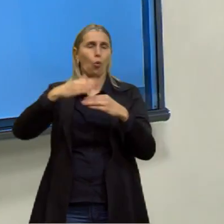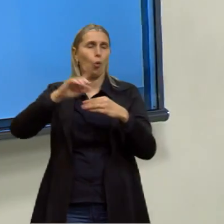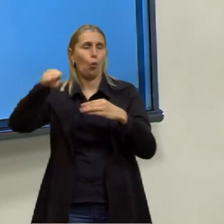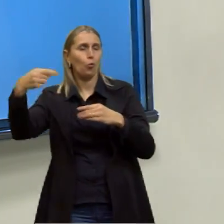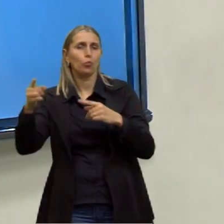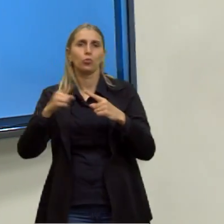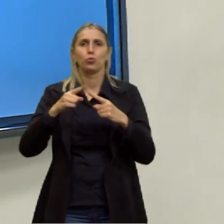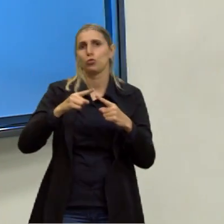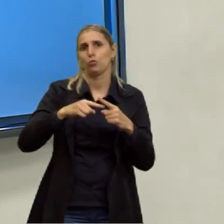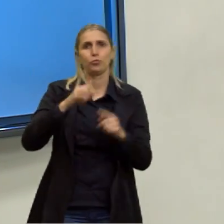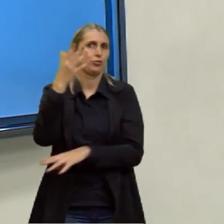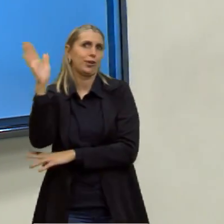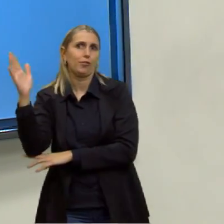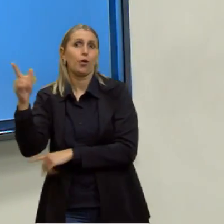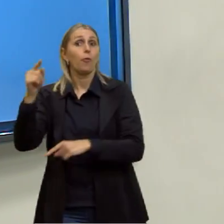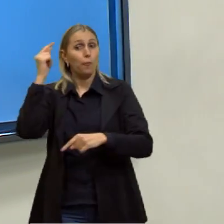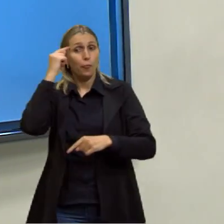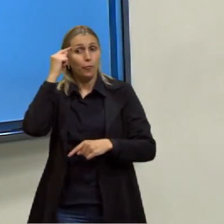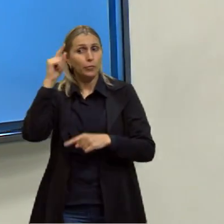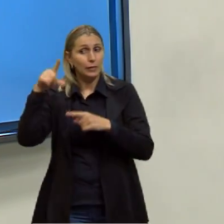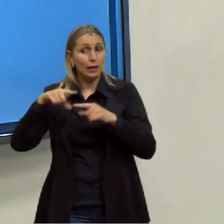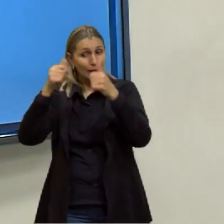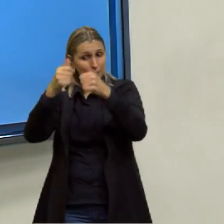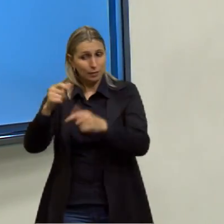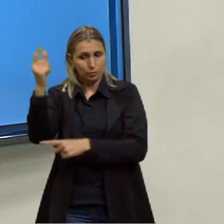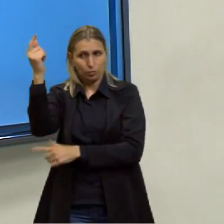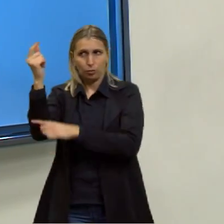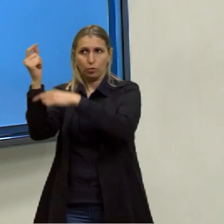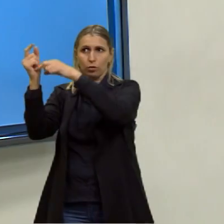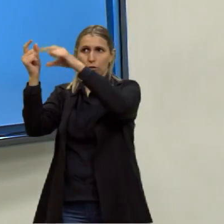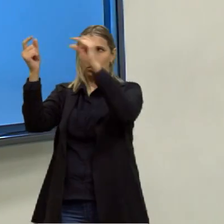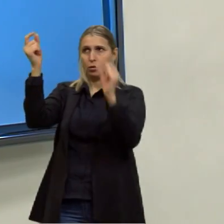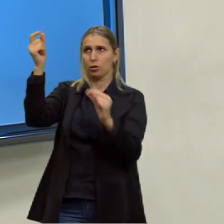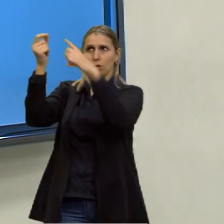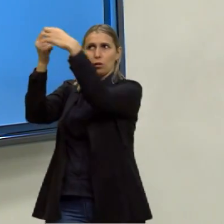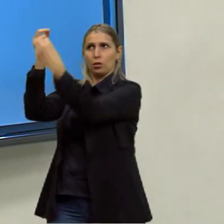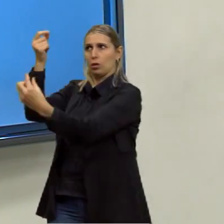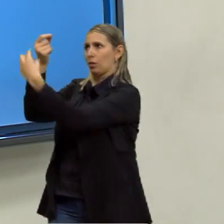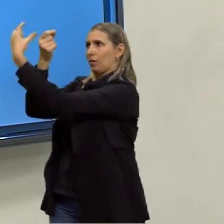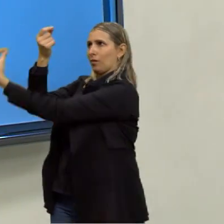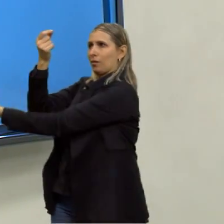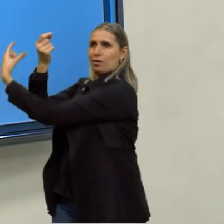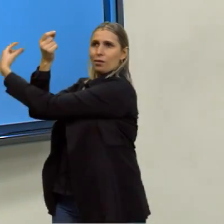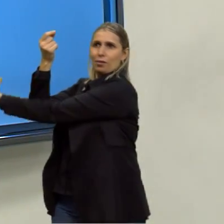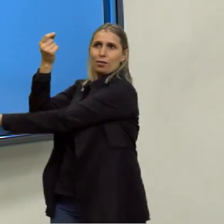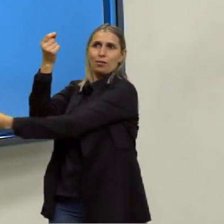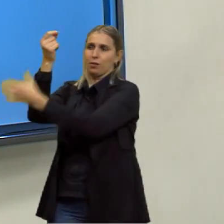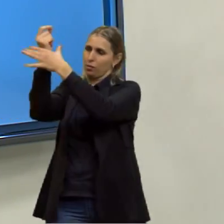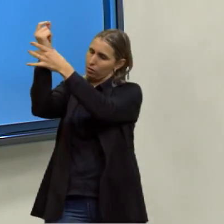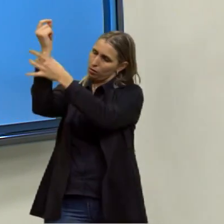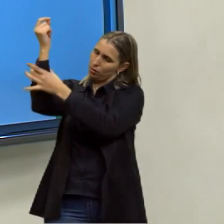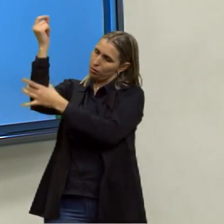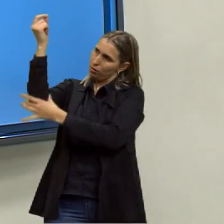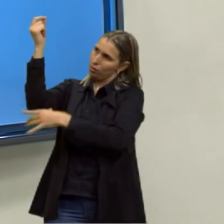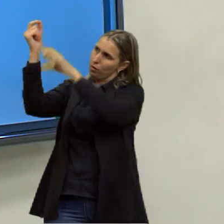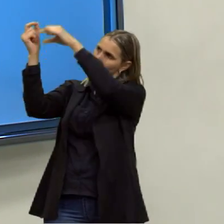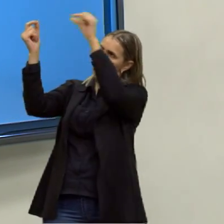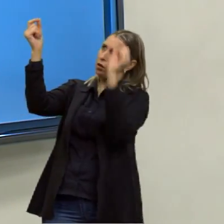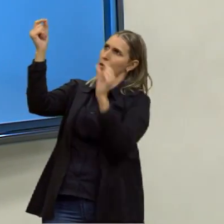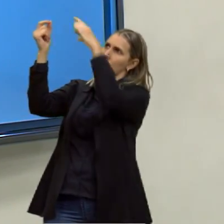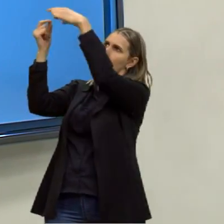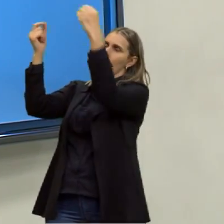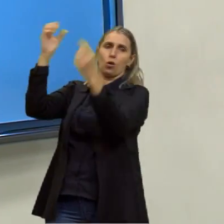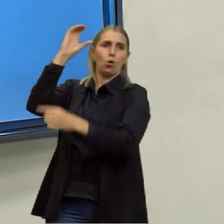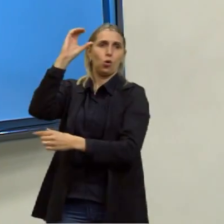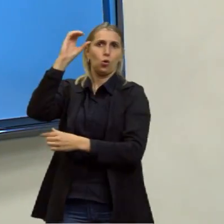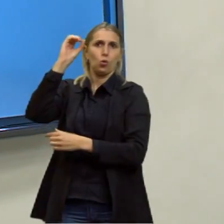laranjeira numa macieira vocês vão ter aquela imagem que a gente desenha né deixa criança com caule comprido e as